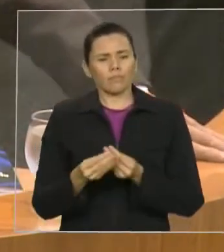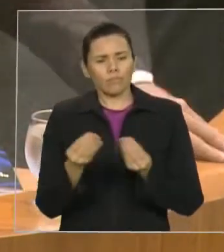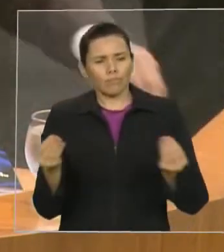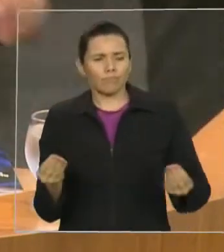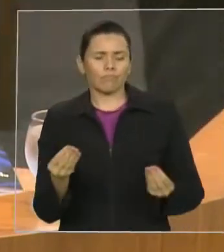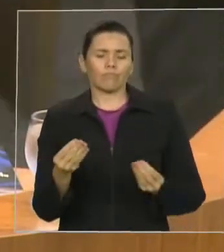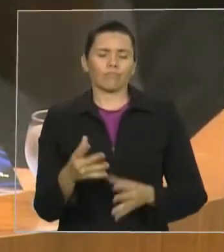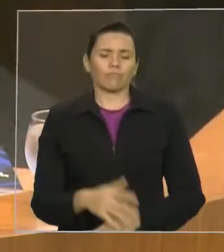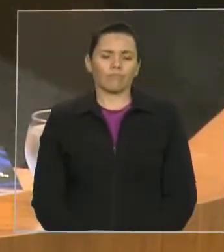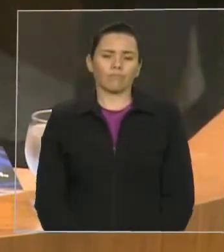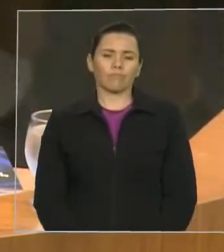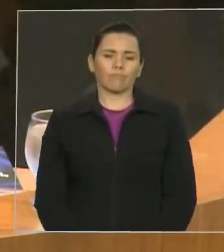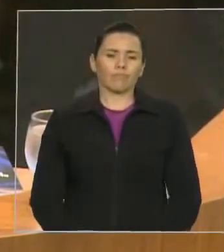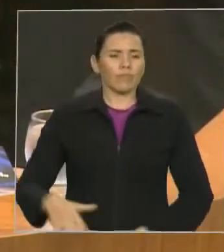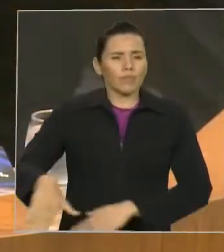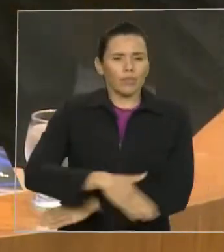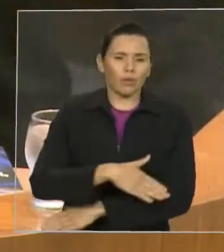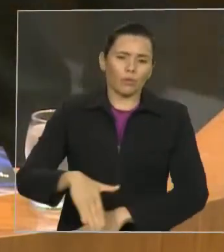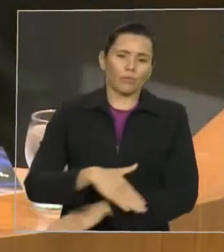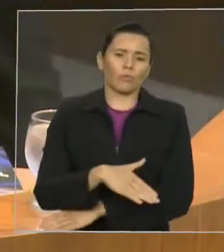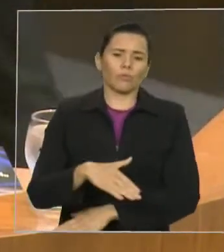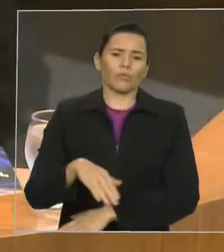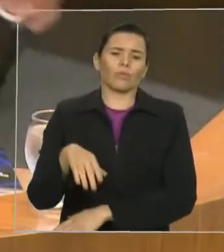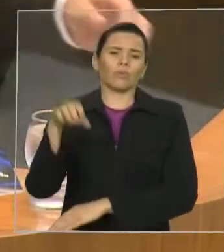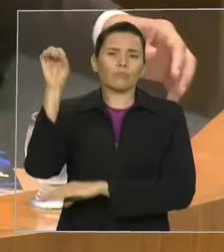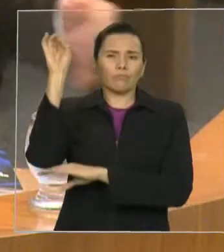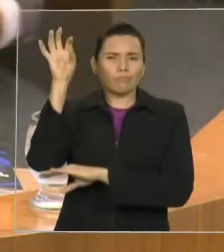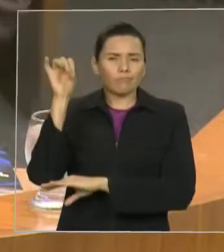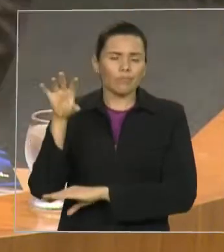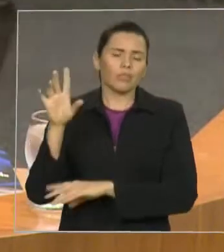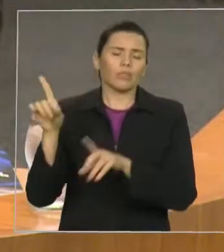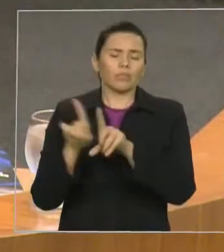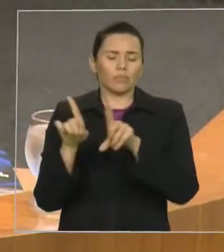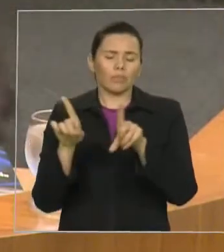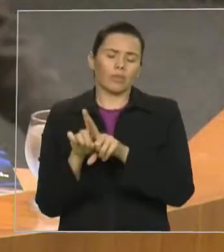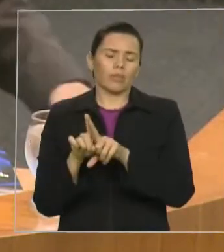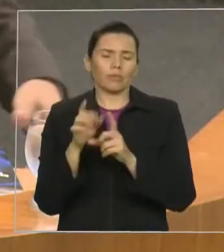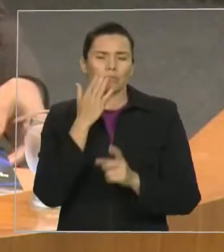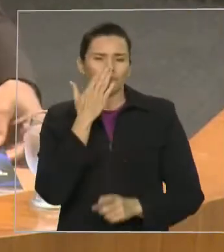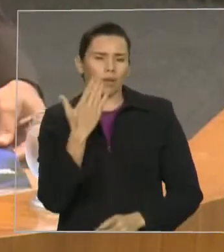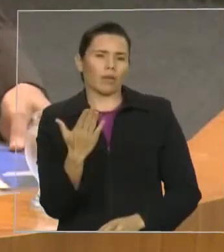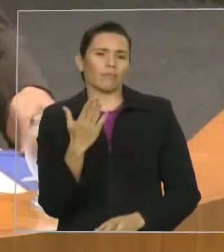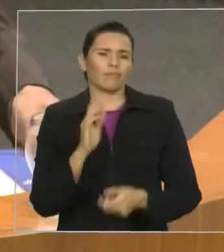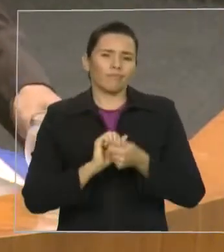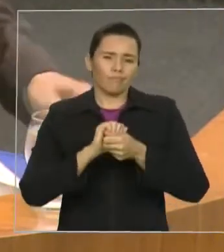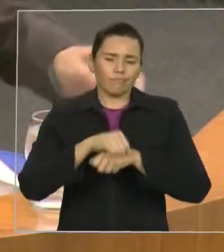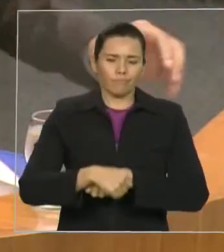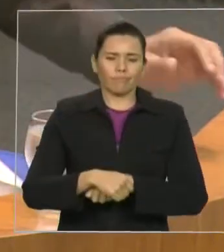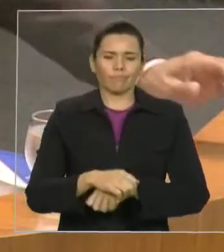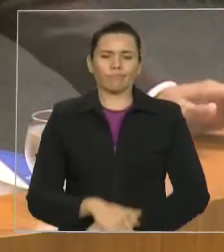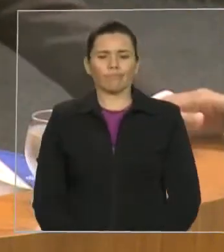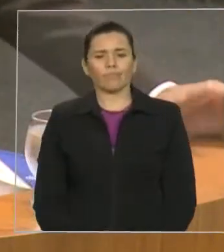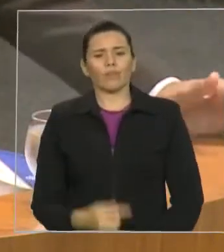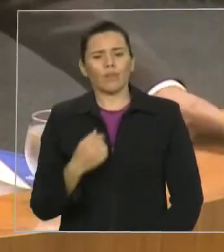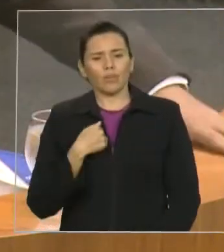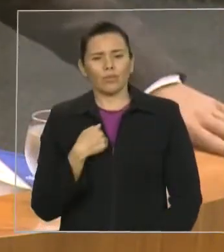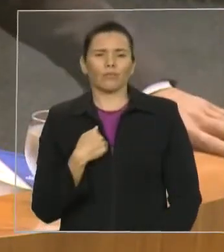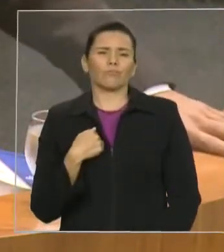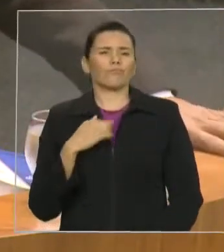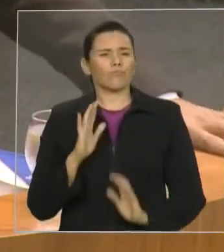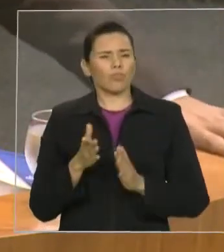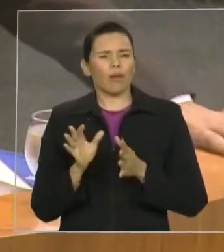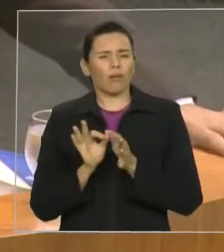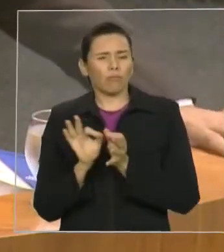ruas, sinais, retornos, porta de faculdades, e que nós já tínhamos uma defesa